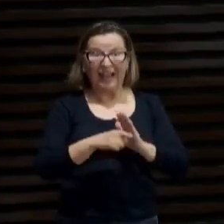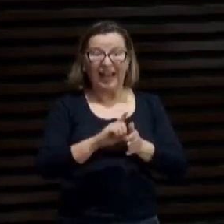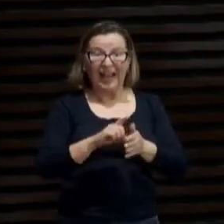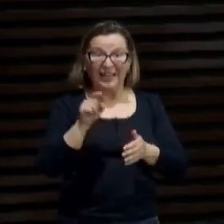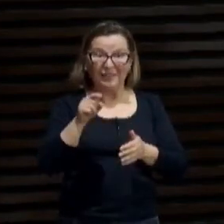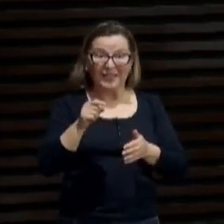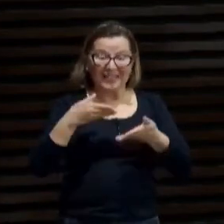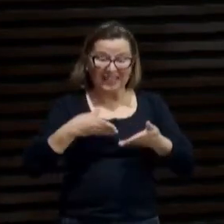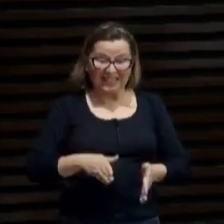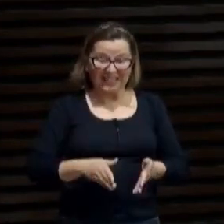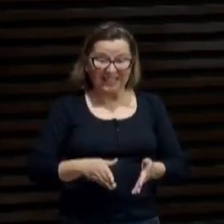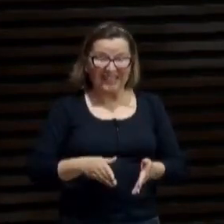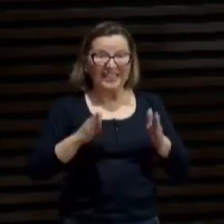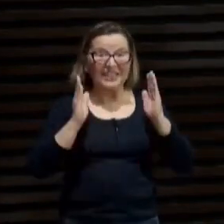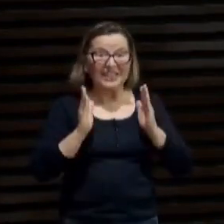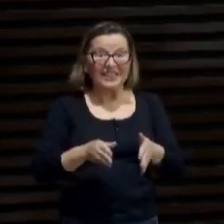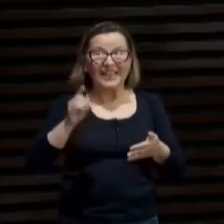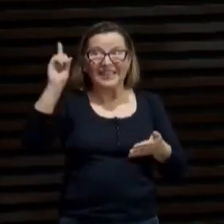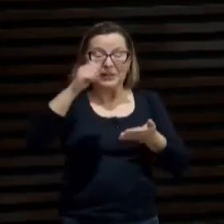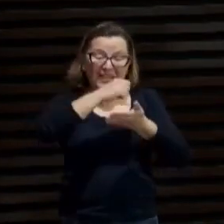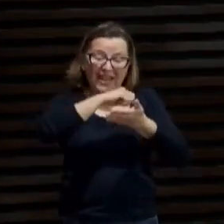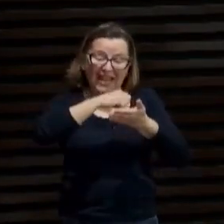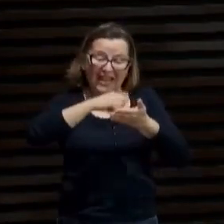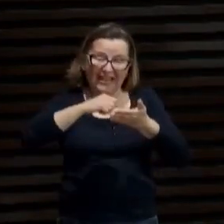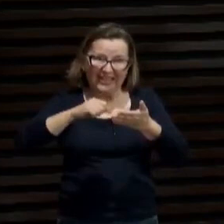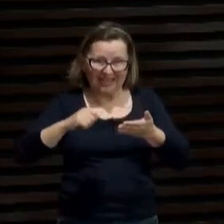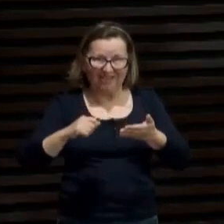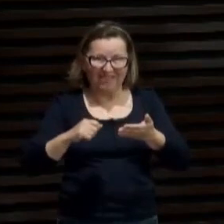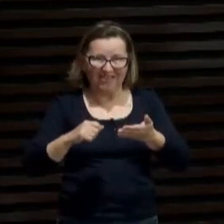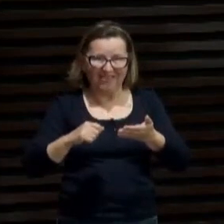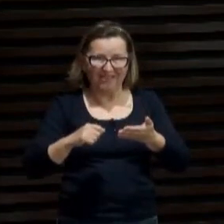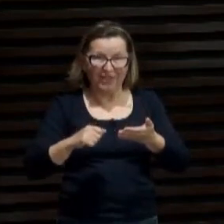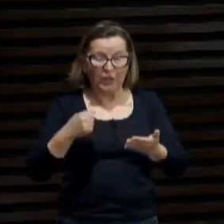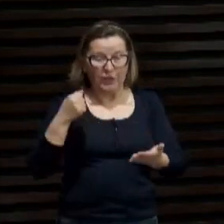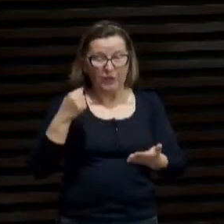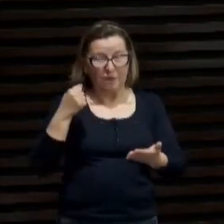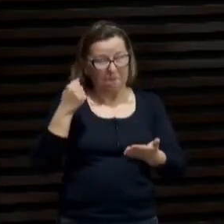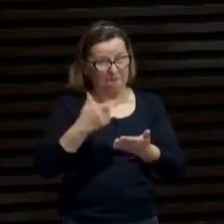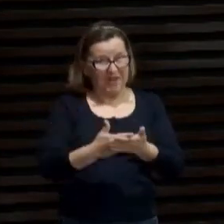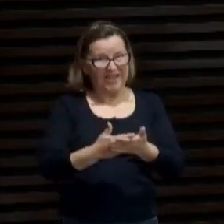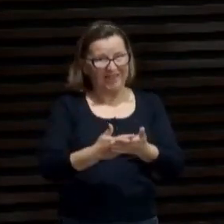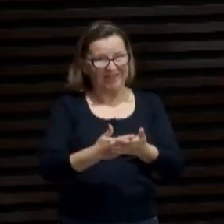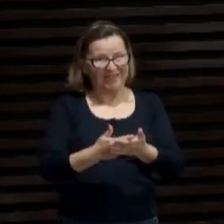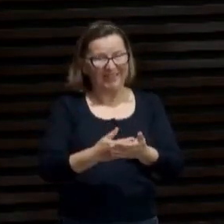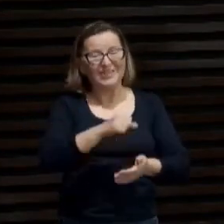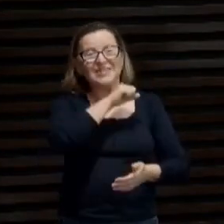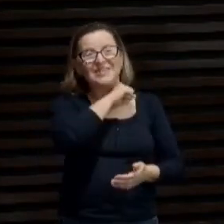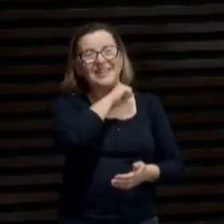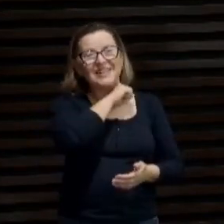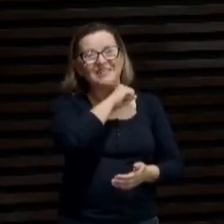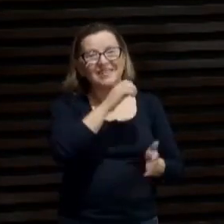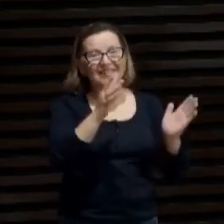livro da vida. E custou o sacrifício do seu Filho amado para que você pudesse estar no